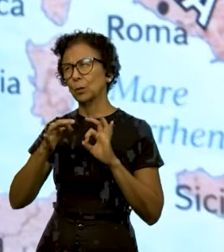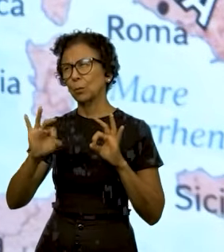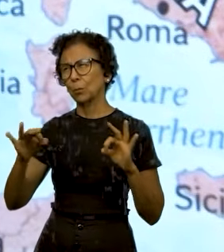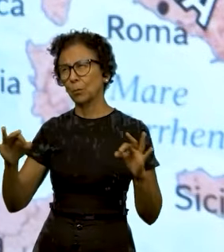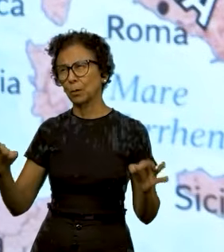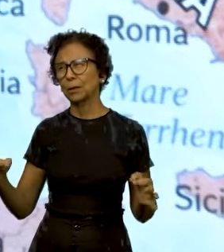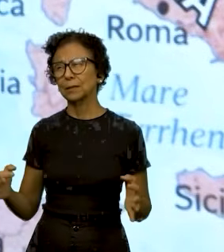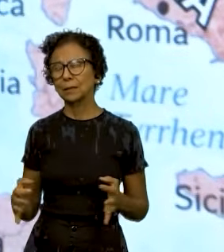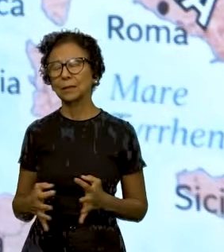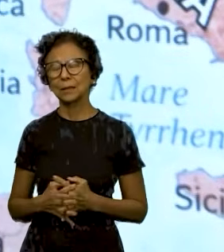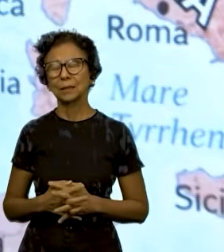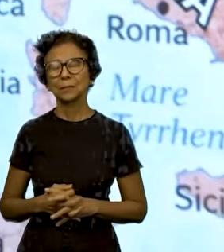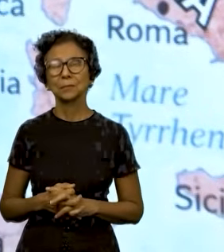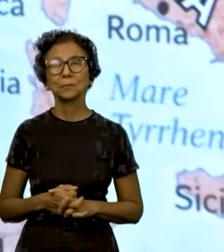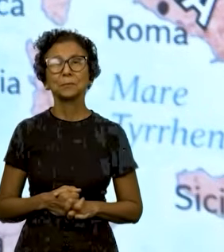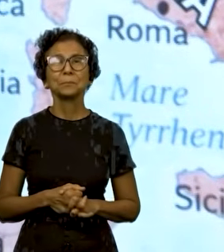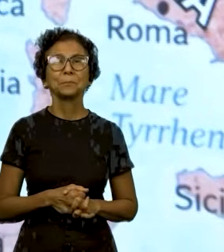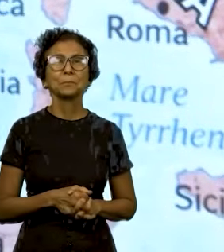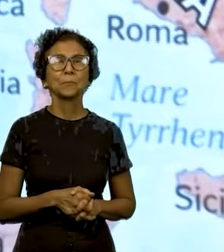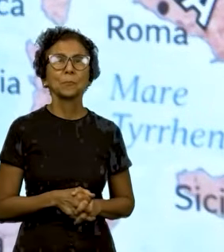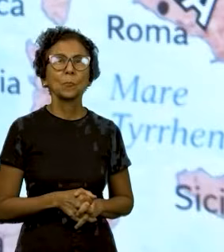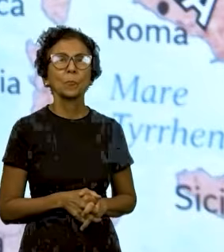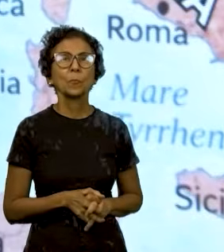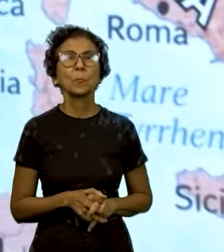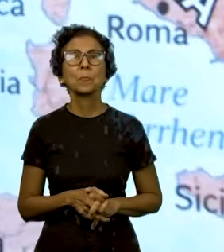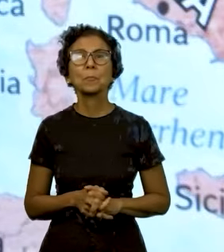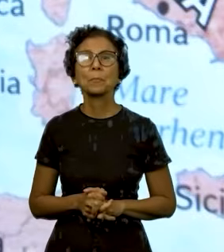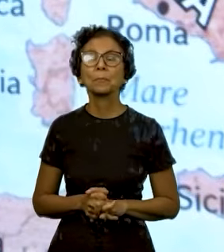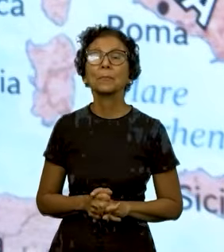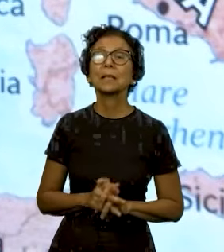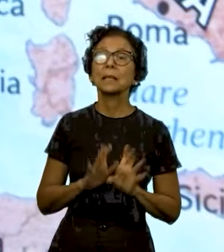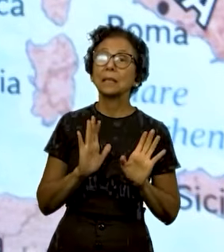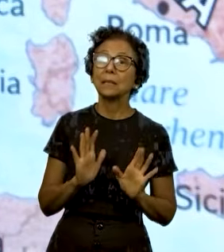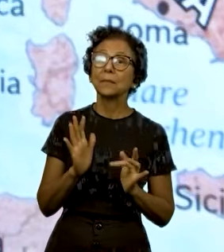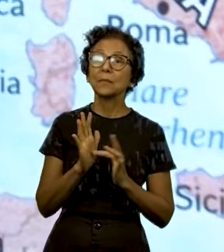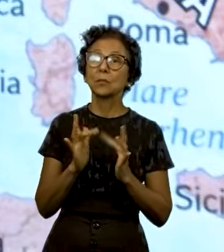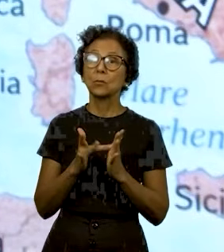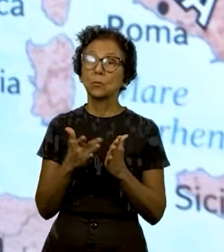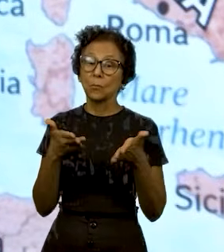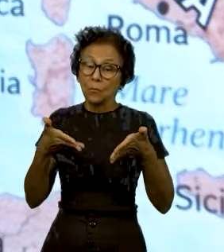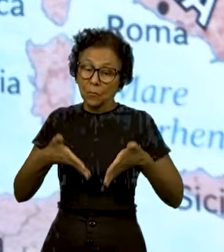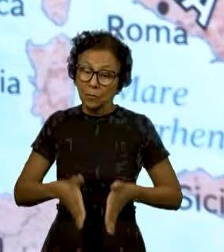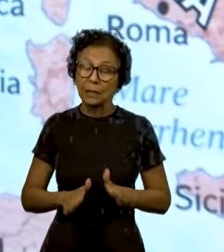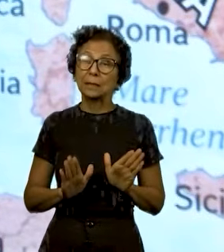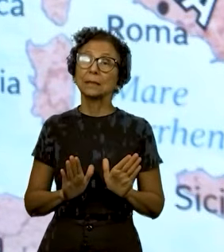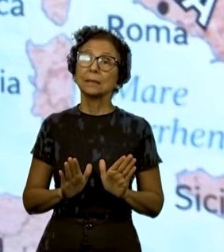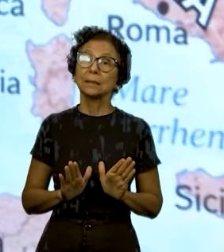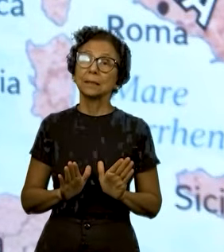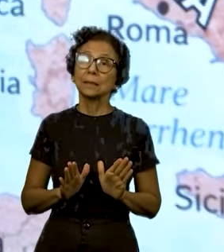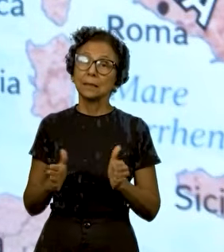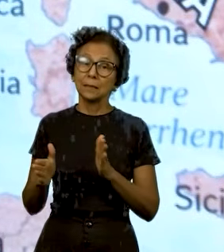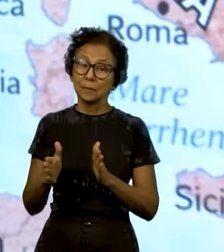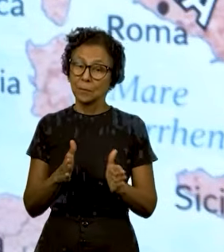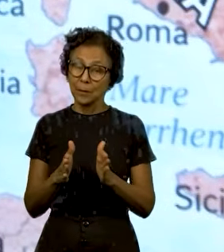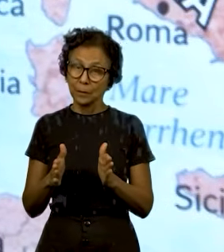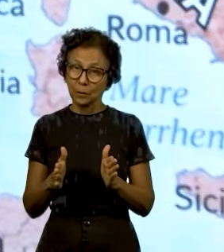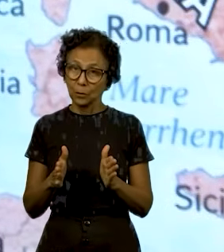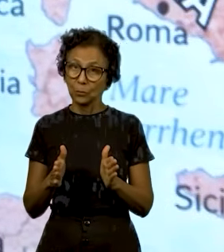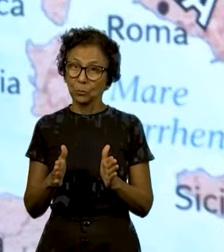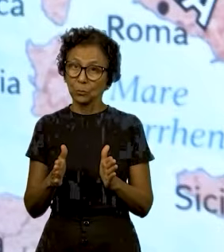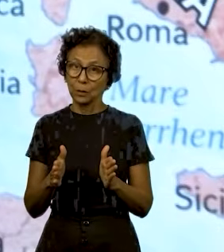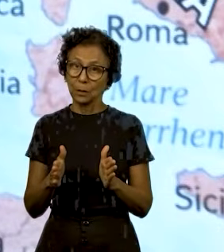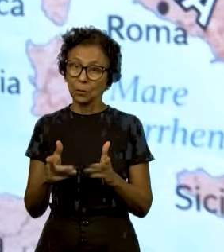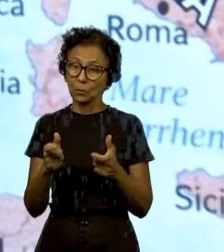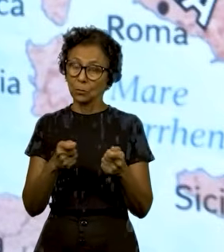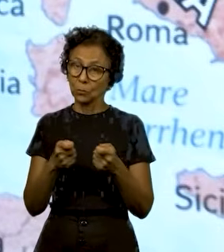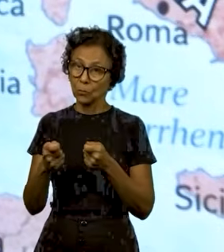e entendemos que o Senhor Jesus, ele vai nascer nesse mundo, nesse governo, então, em que